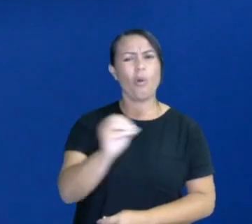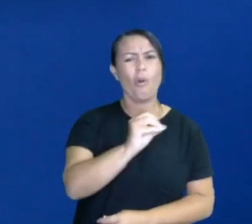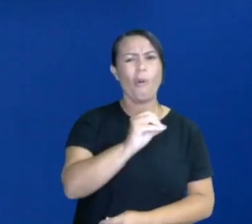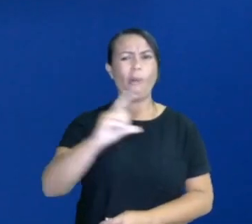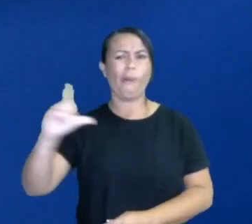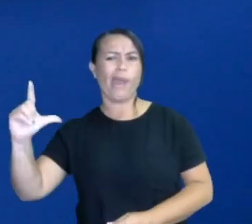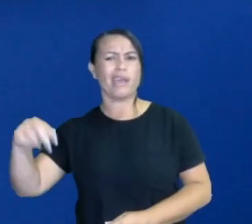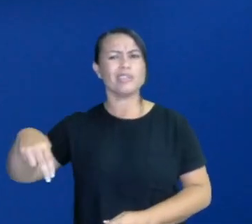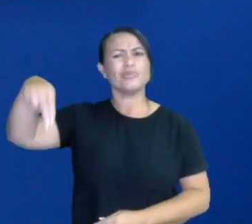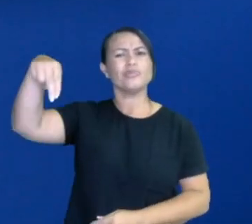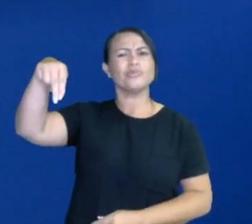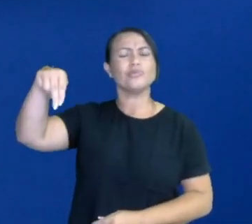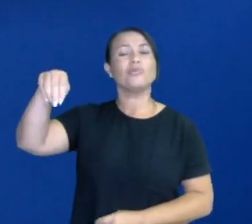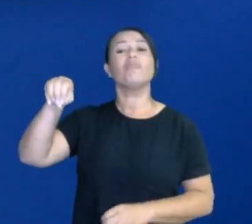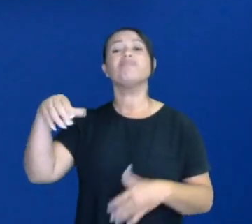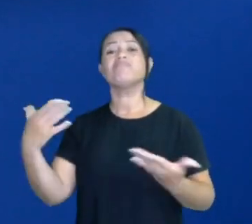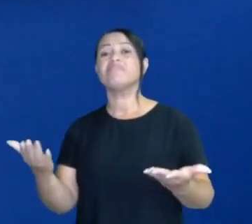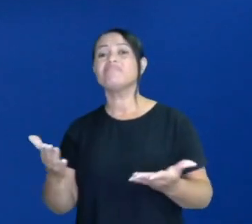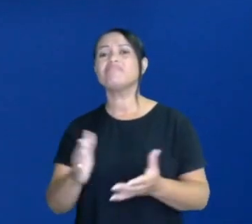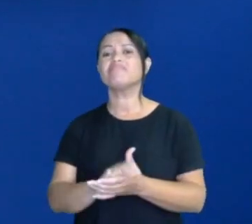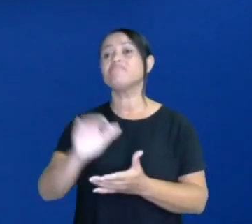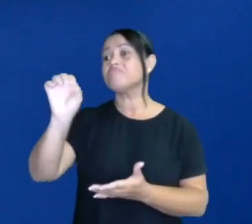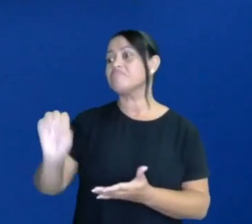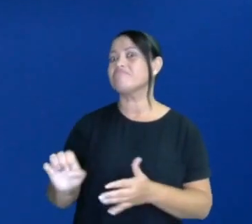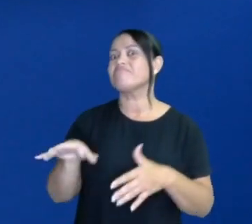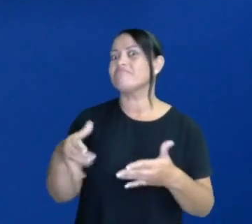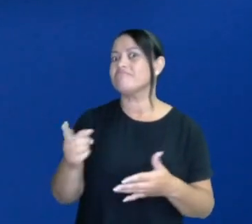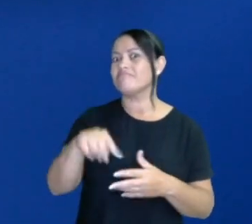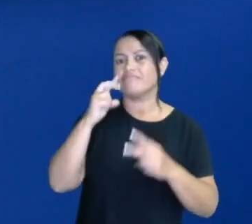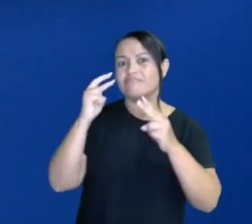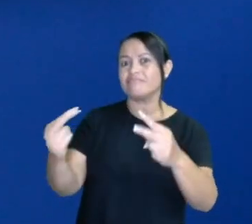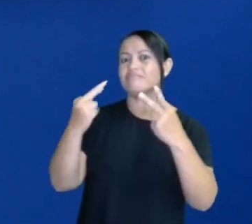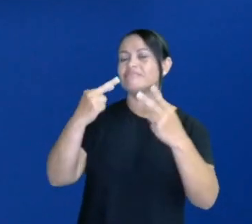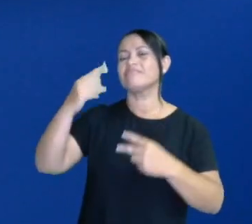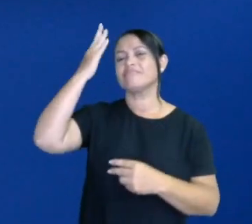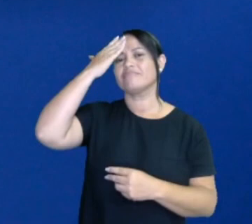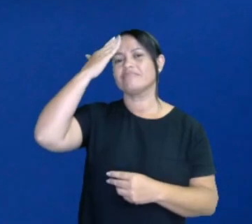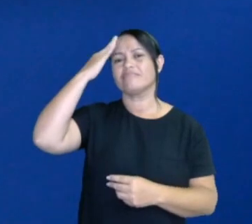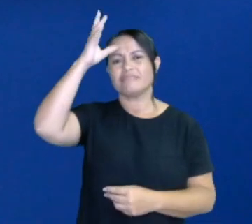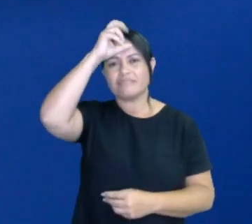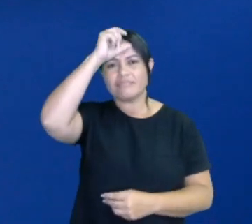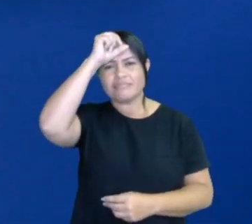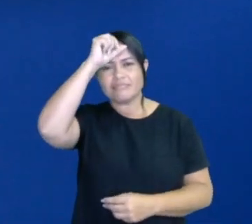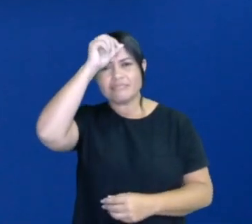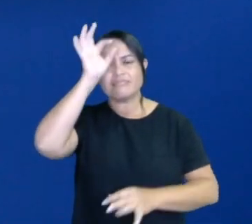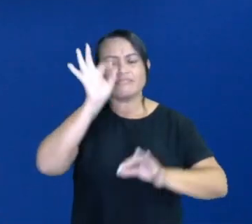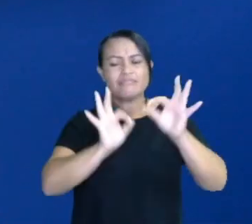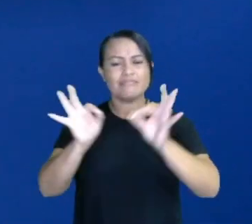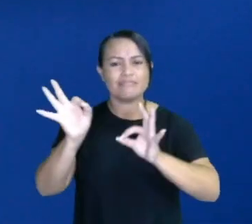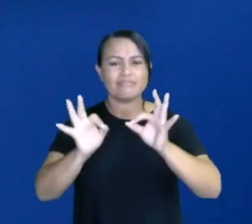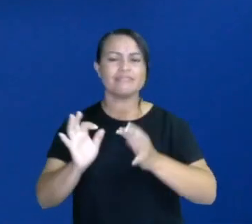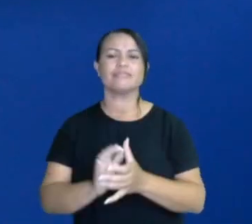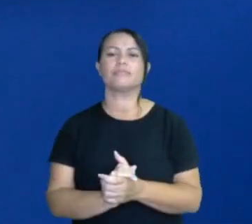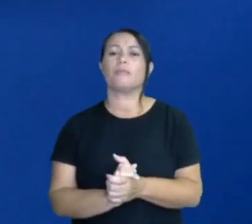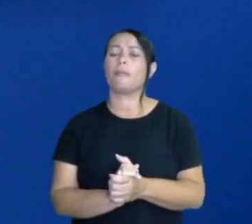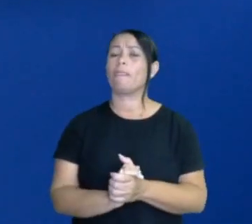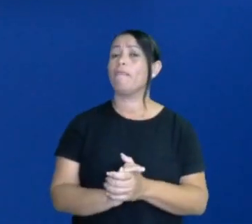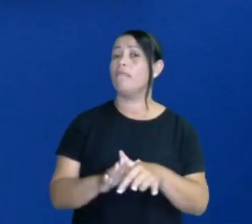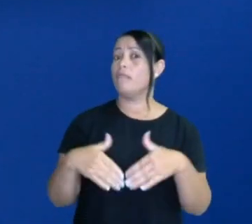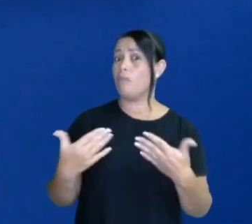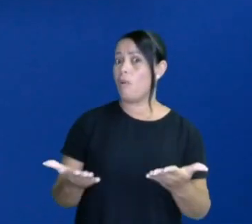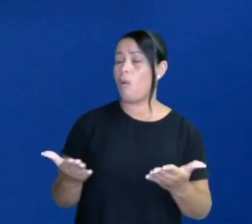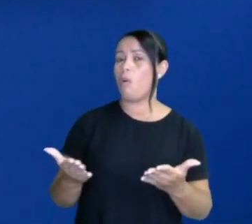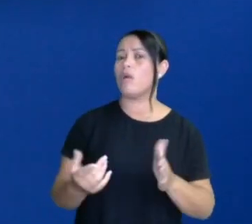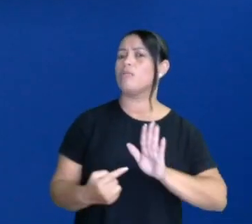sudeste ou nordeste? Então, fiquem atentos para saber direitinho essas questões. Para esse ponto que